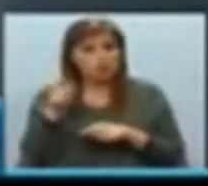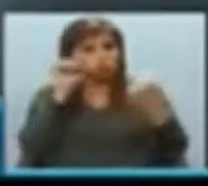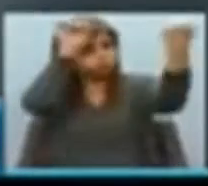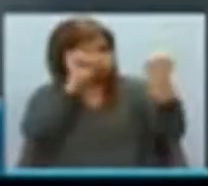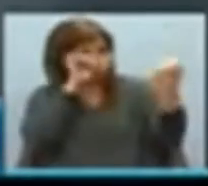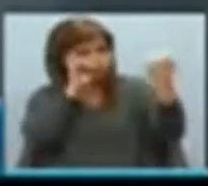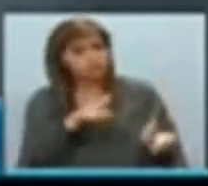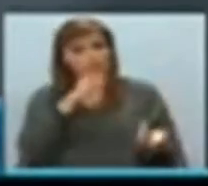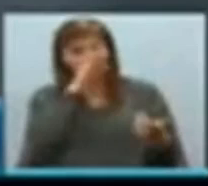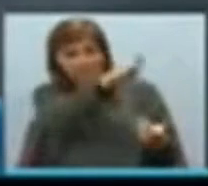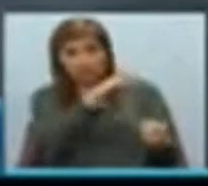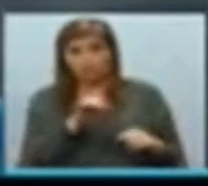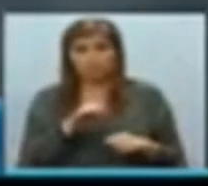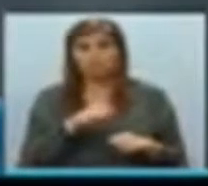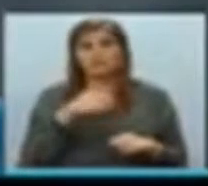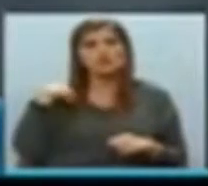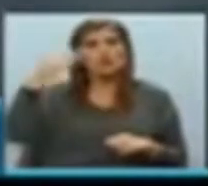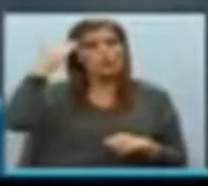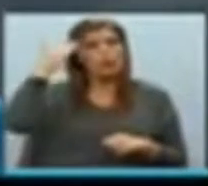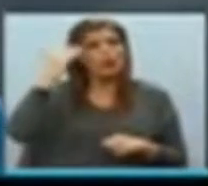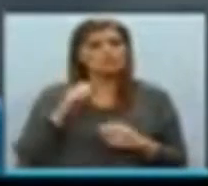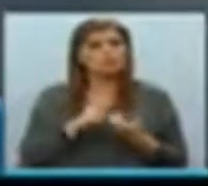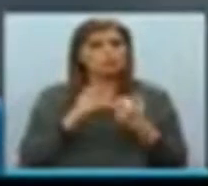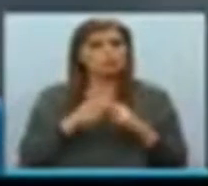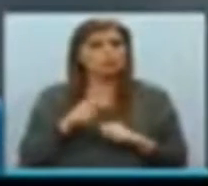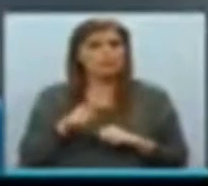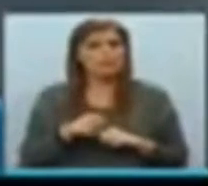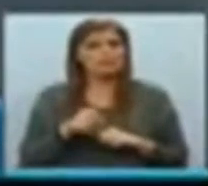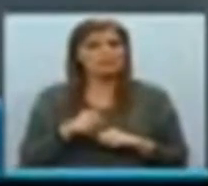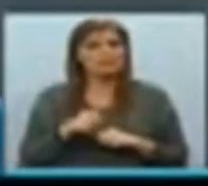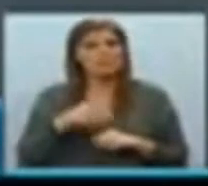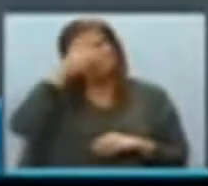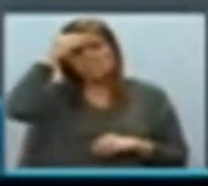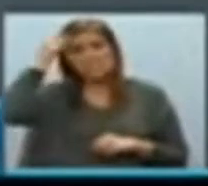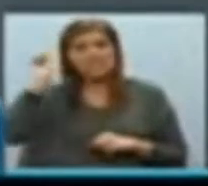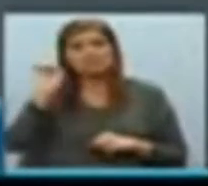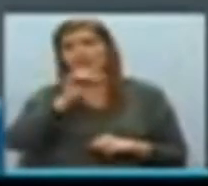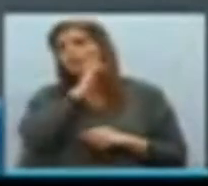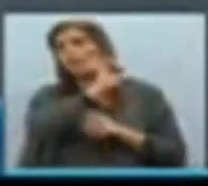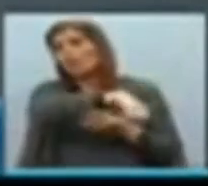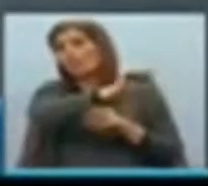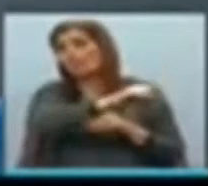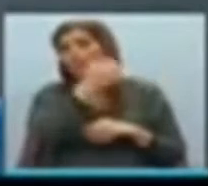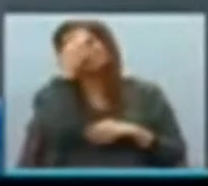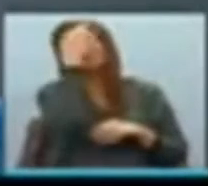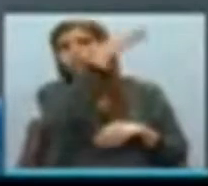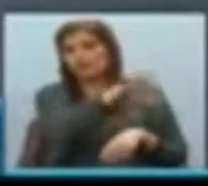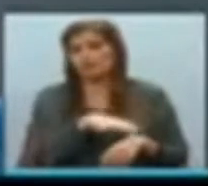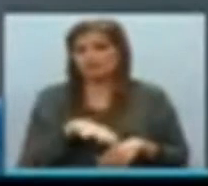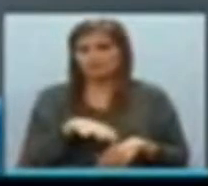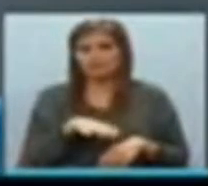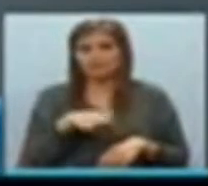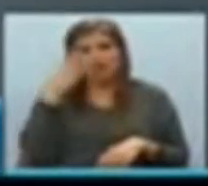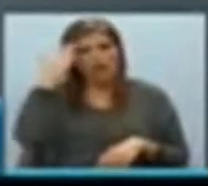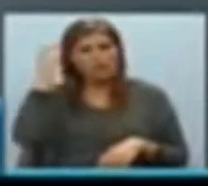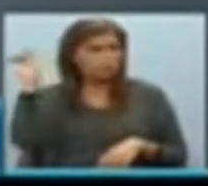direto então acho que a questão foi foi não ser esquecido mas ele foi ignorado até que eu acho que é